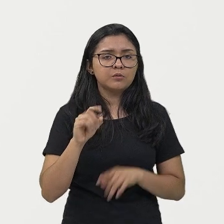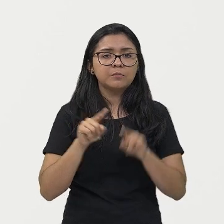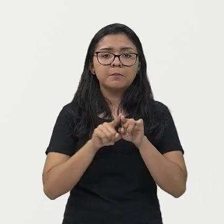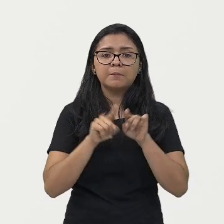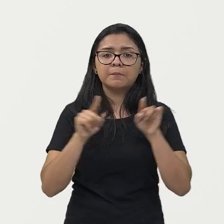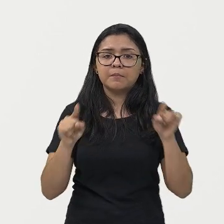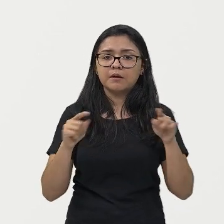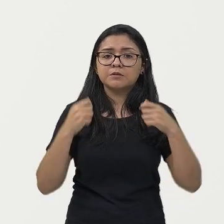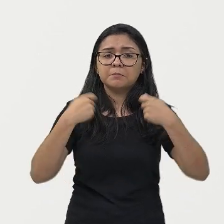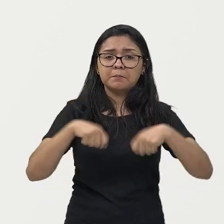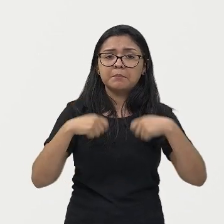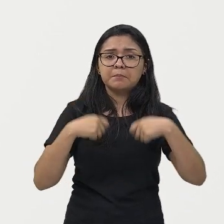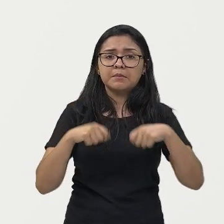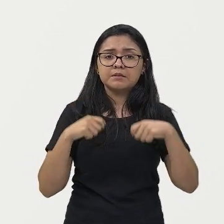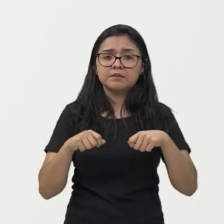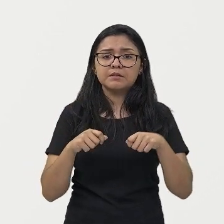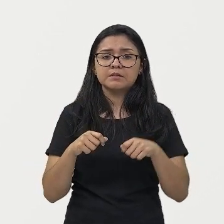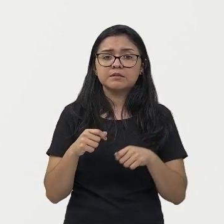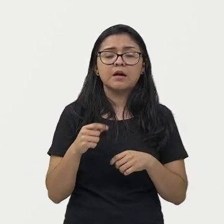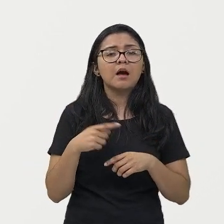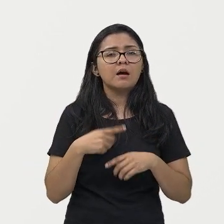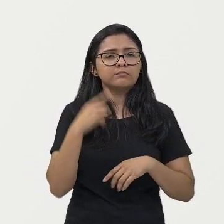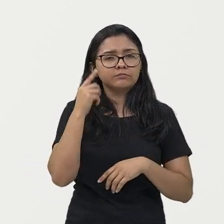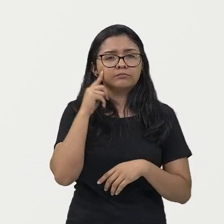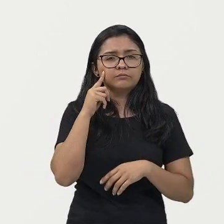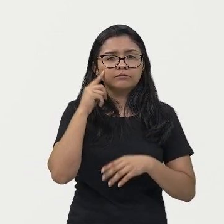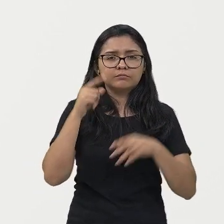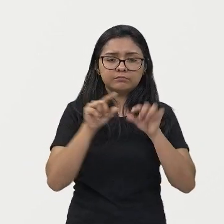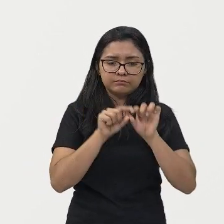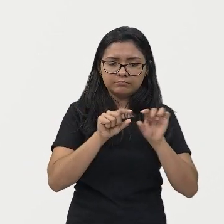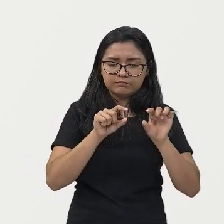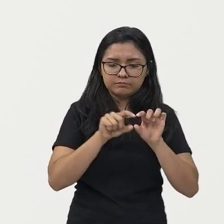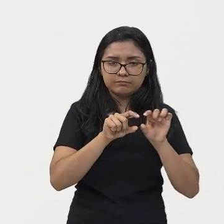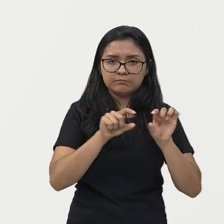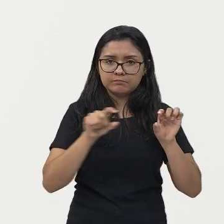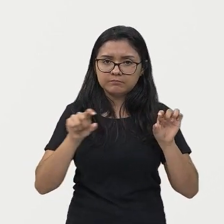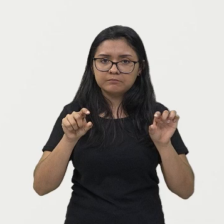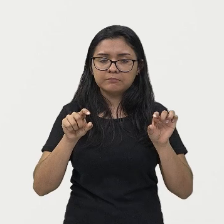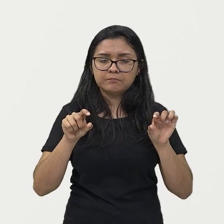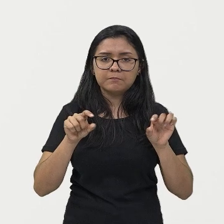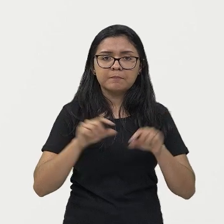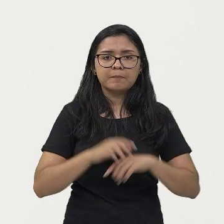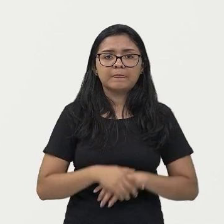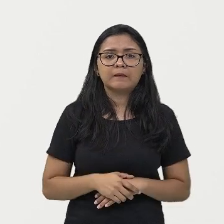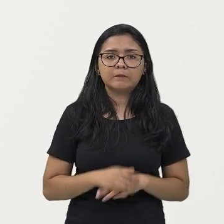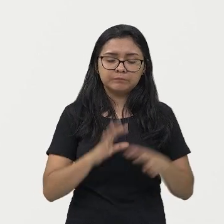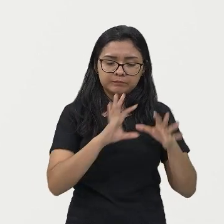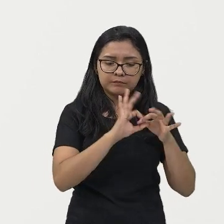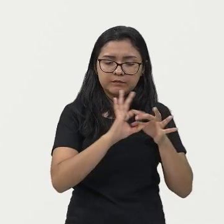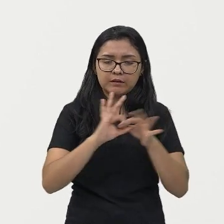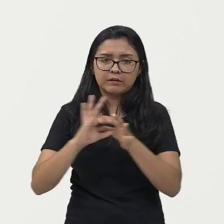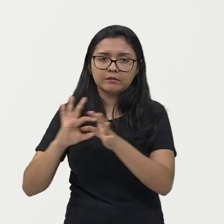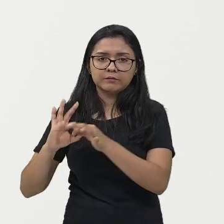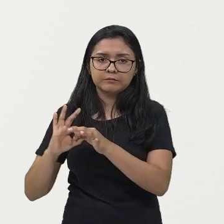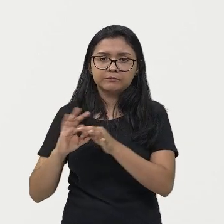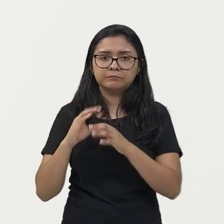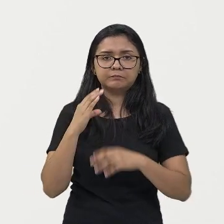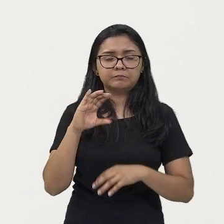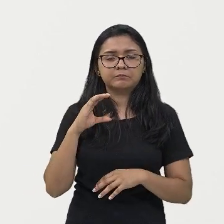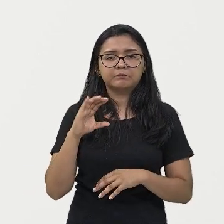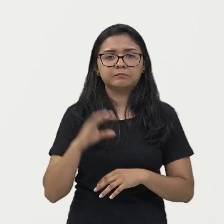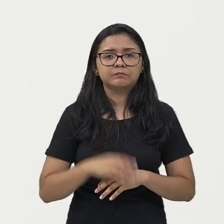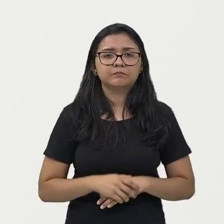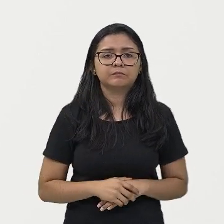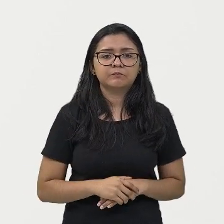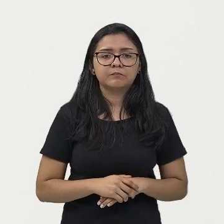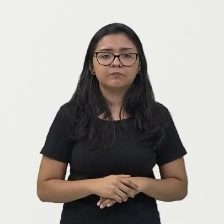estar entre os carbonos na cadeia carbônica.